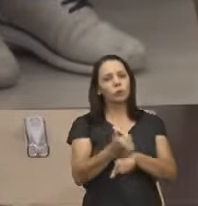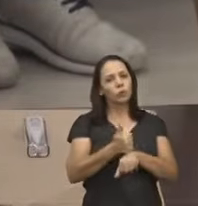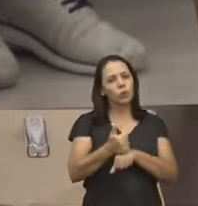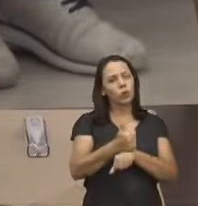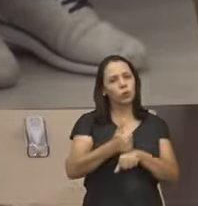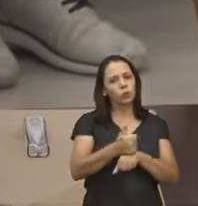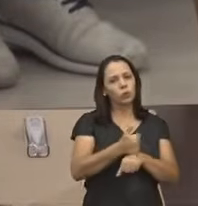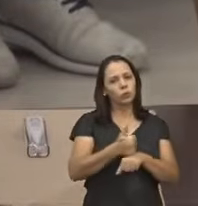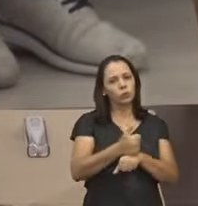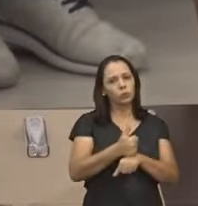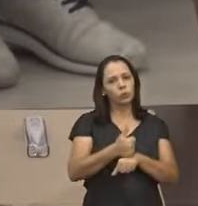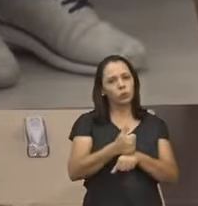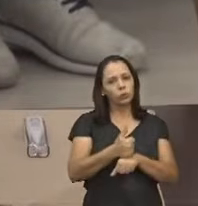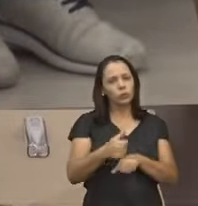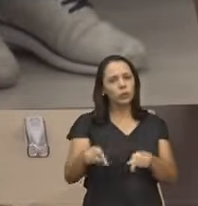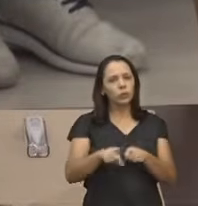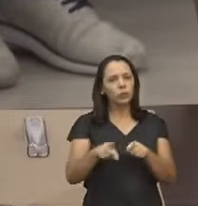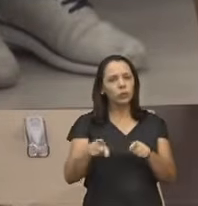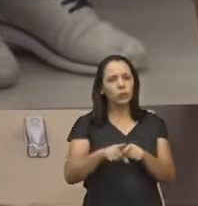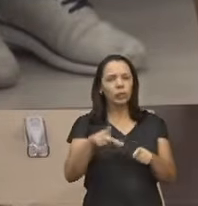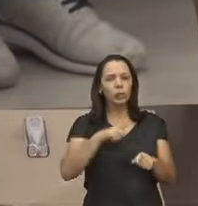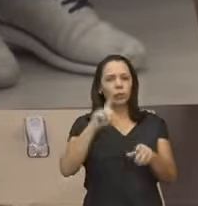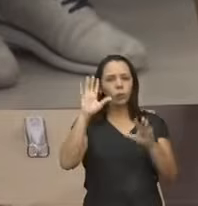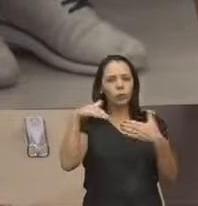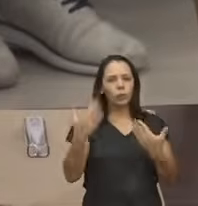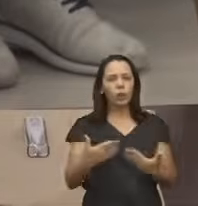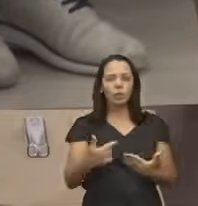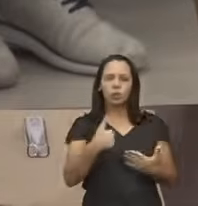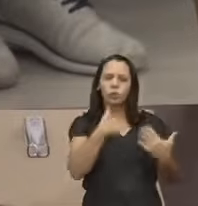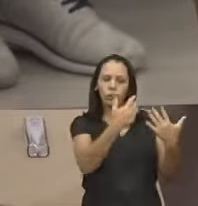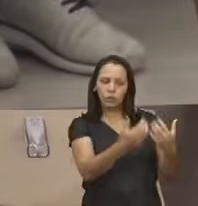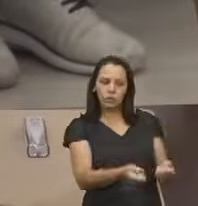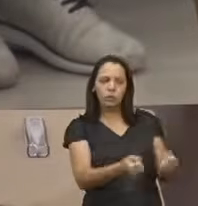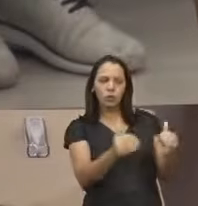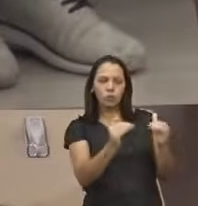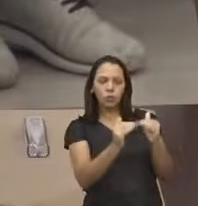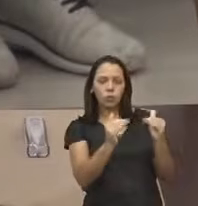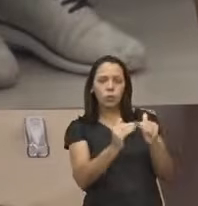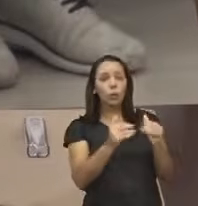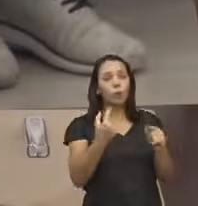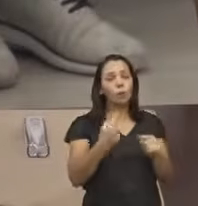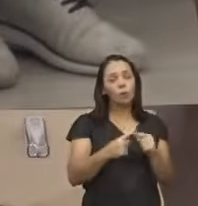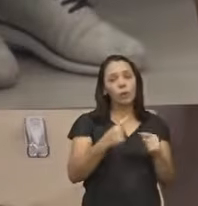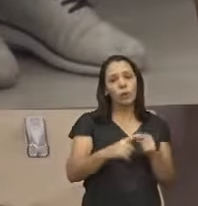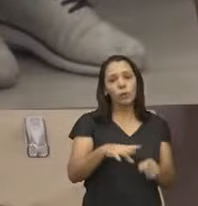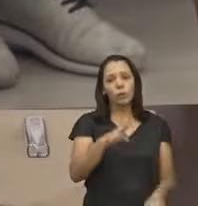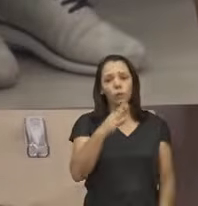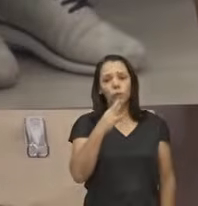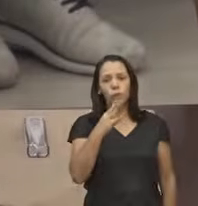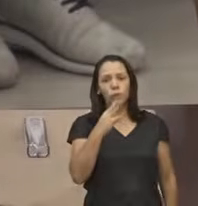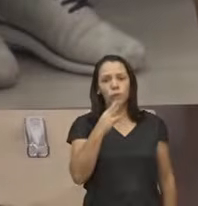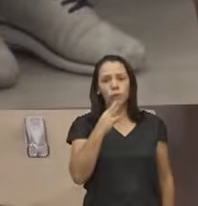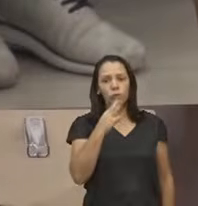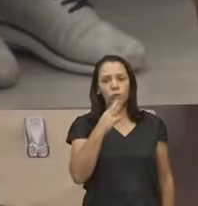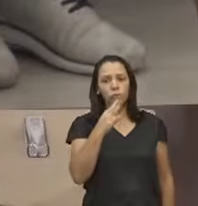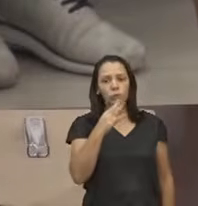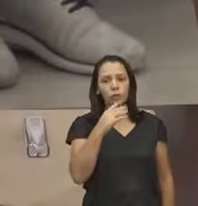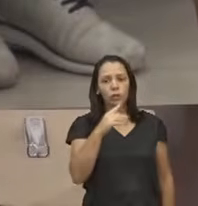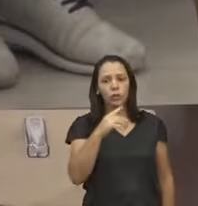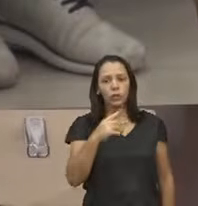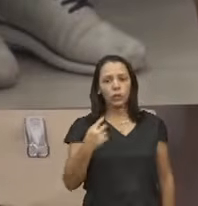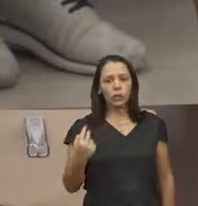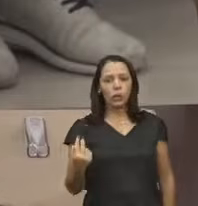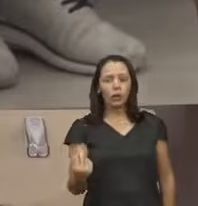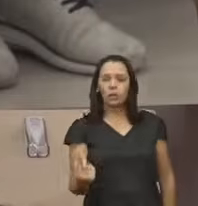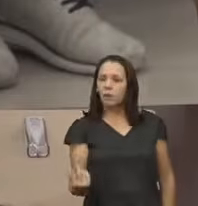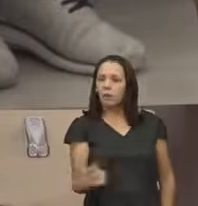profissões que se homenageassem nessa casa, eu votaria a favor. Porque o conhecimento, ele tem igual valor,